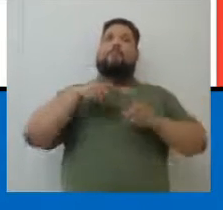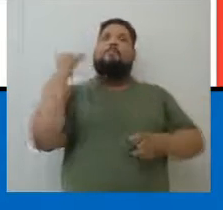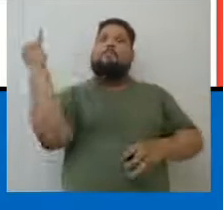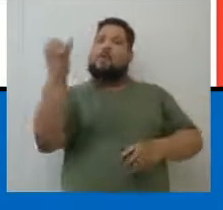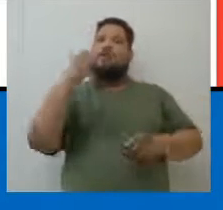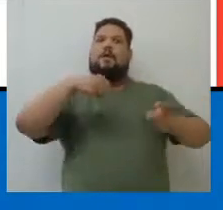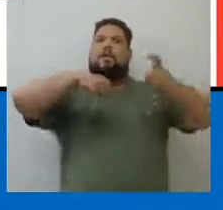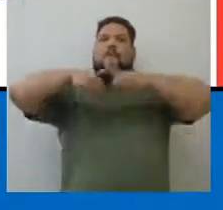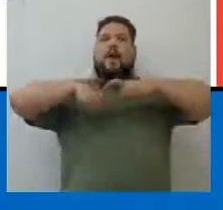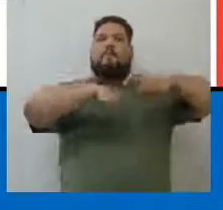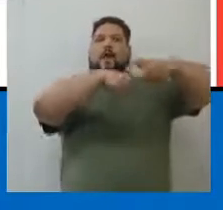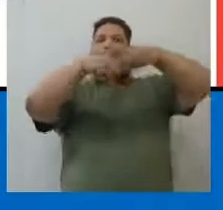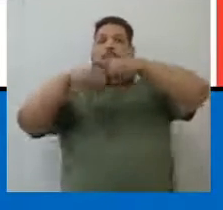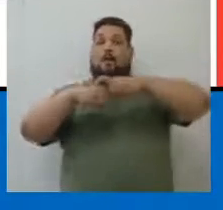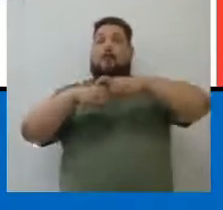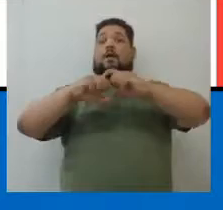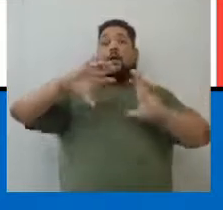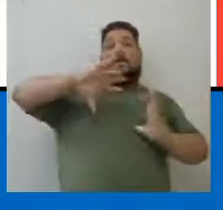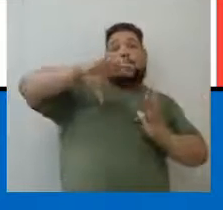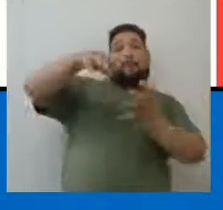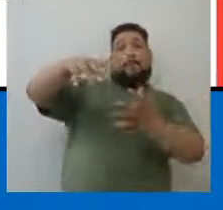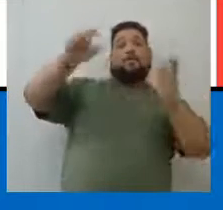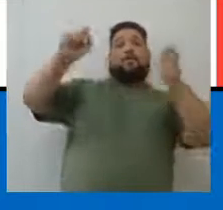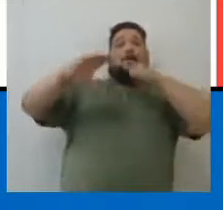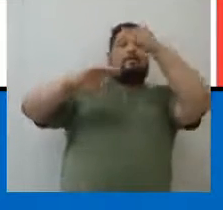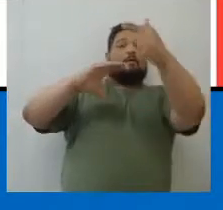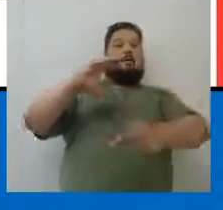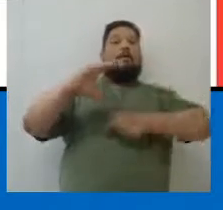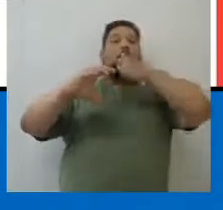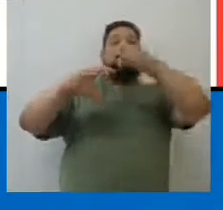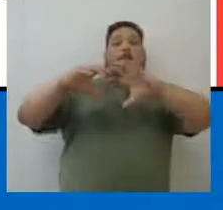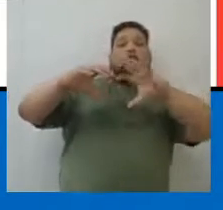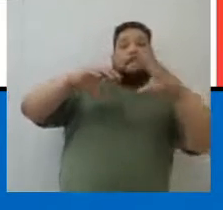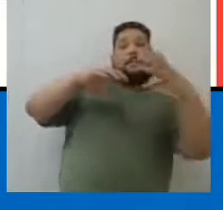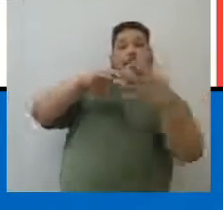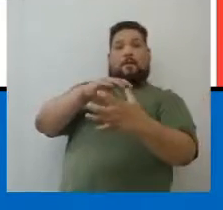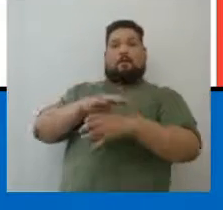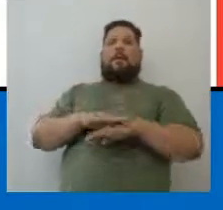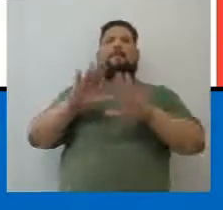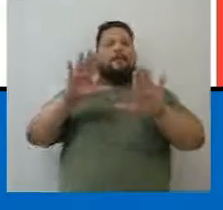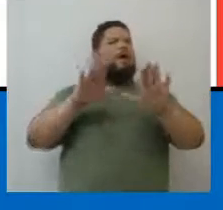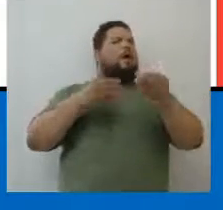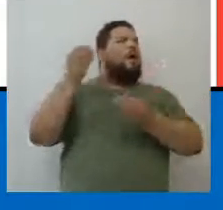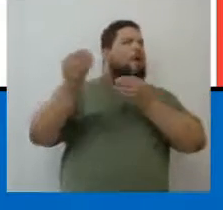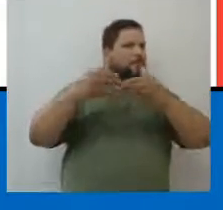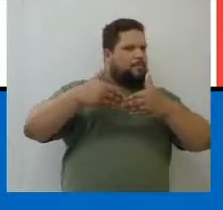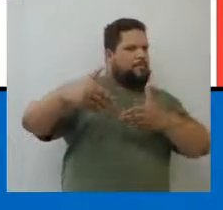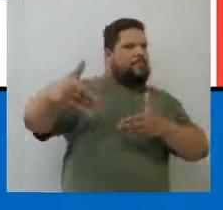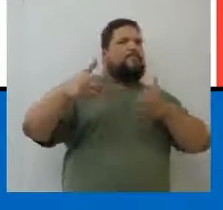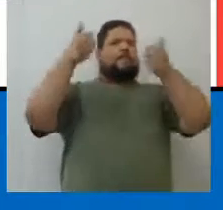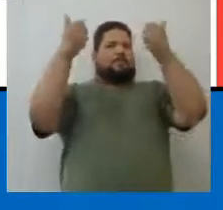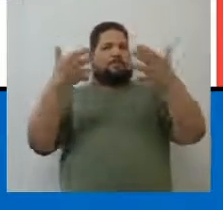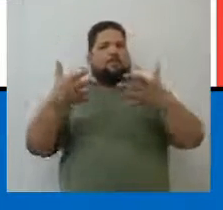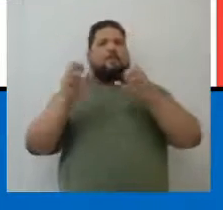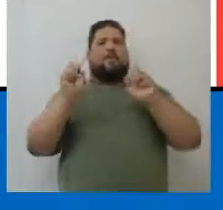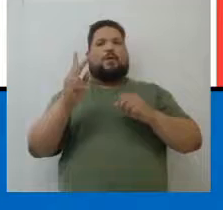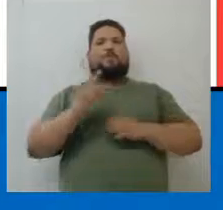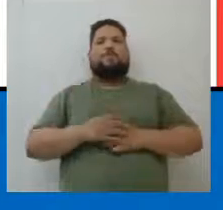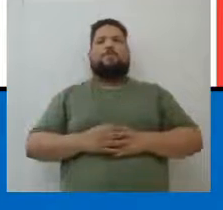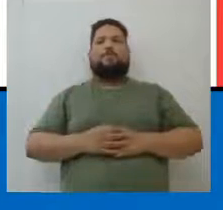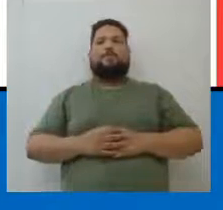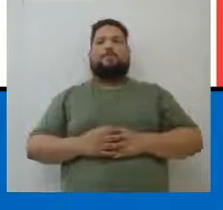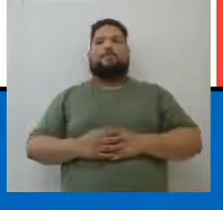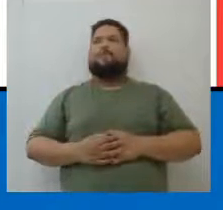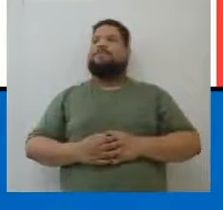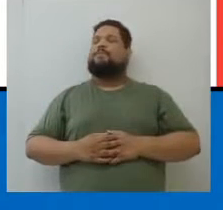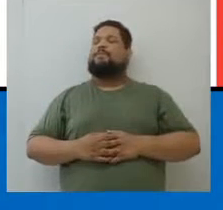que o mundo realmente se torne uma aldeia global. Mas a gente vai observar direitinho que não é bem assim que funciona. Ok, gente? Vamos lá.